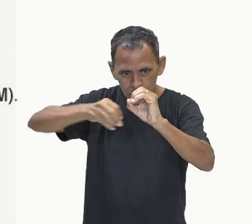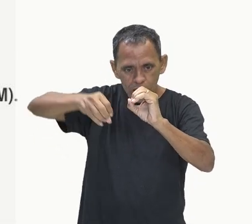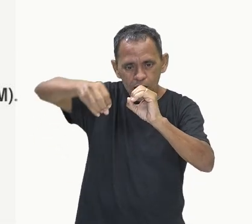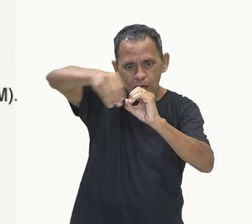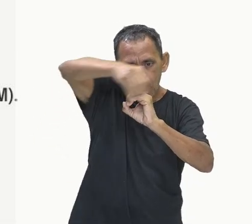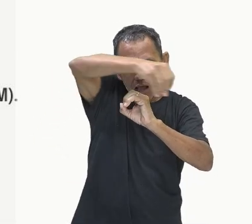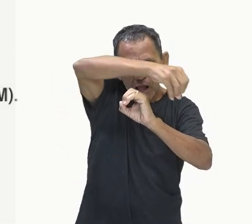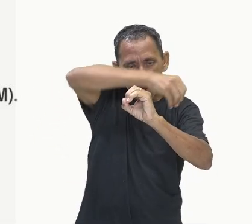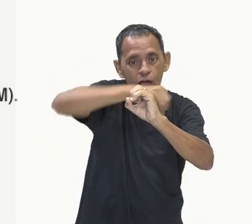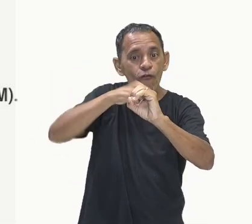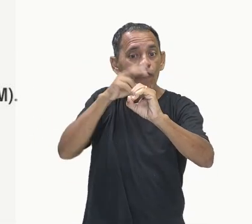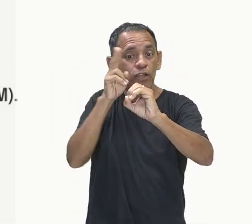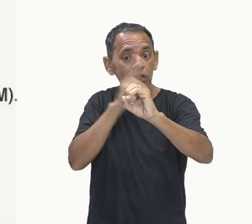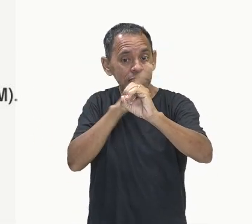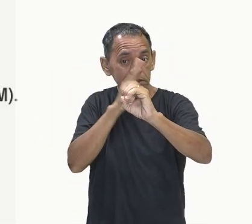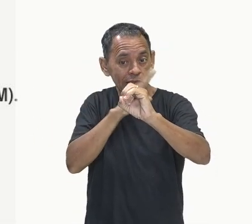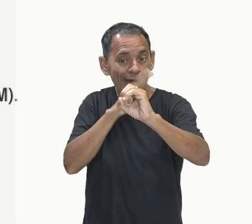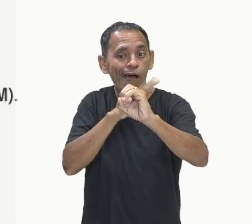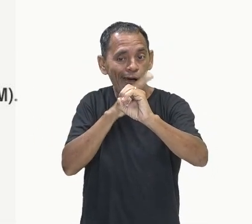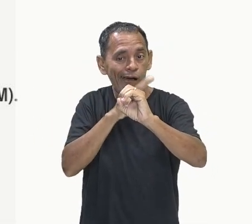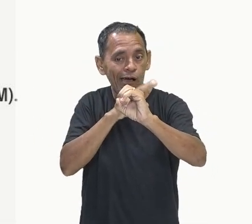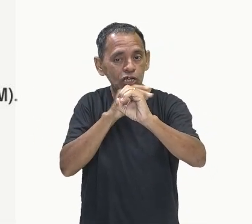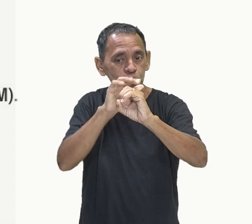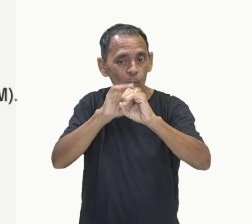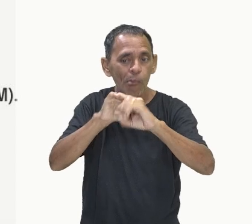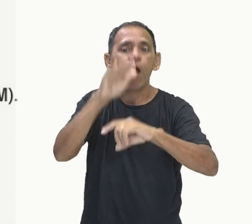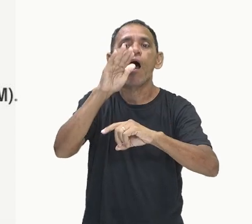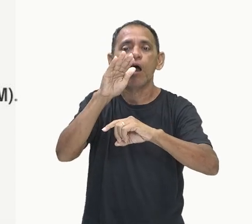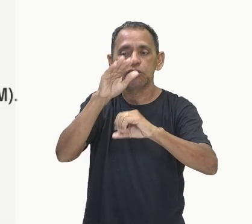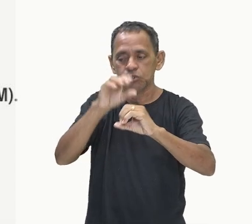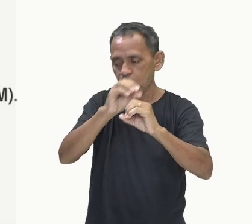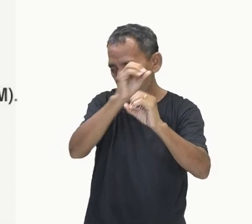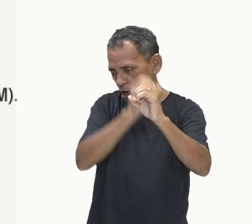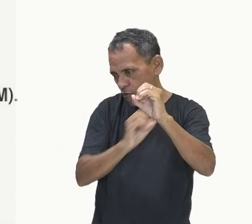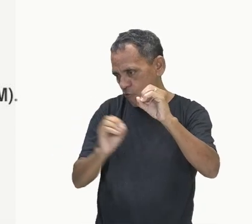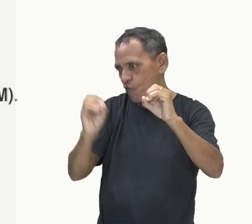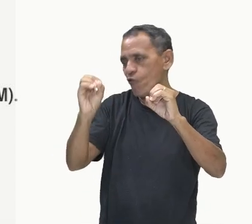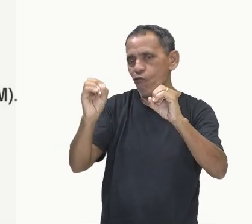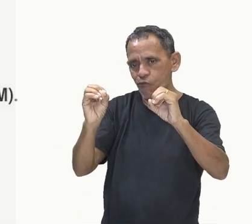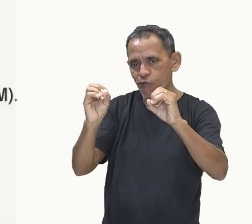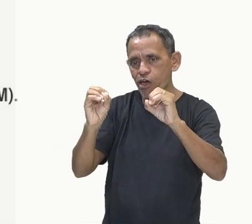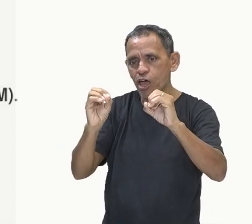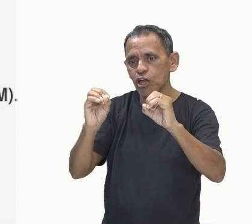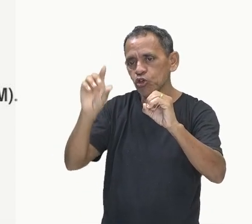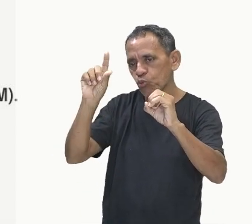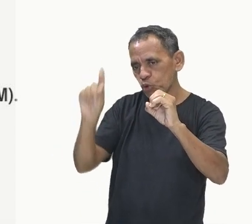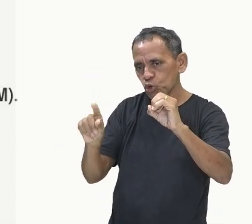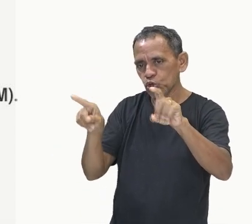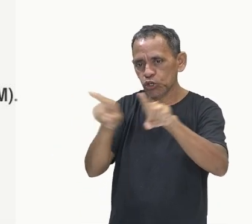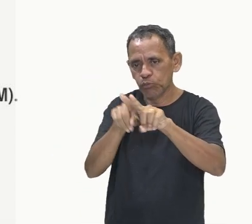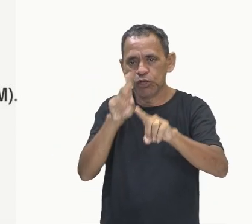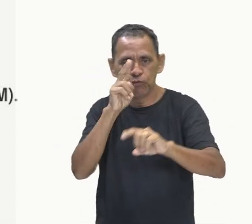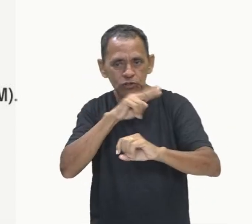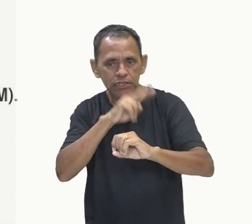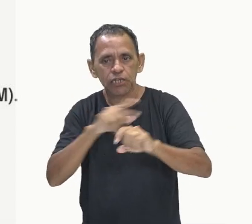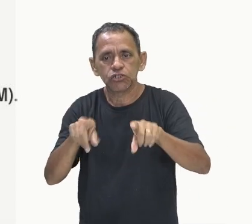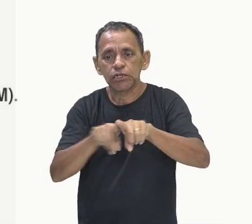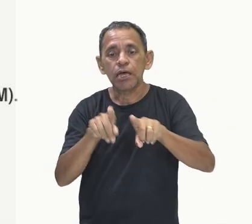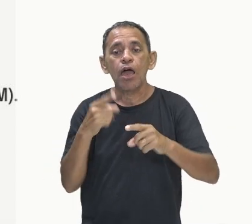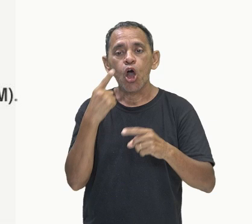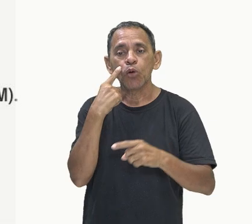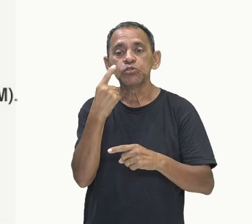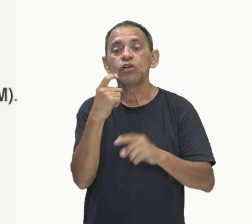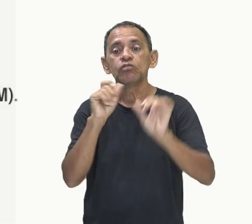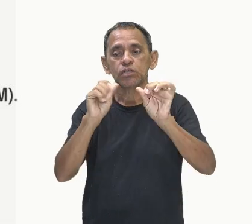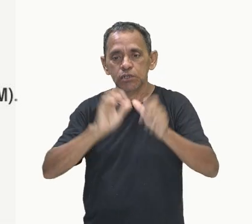é maior. No afélio, a velocidade é menor. Então, observe